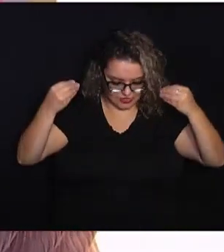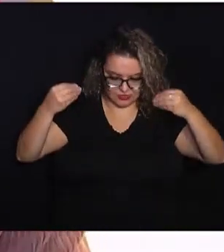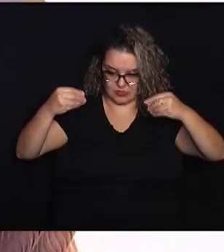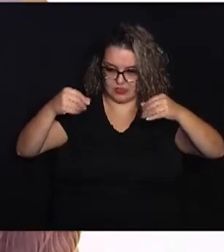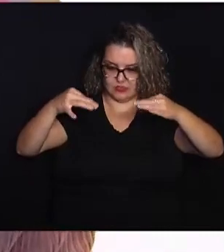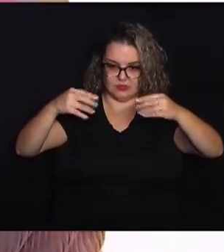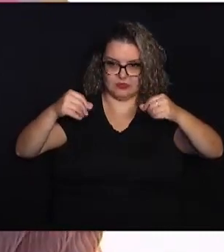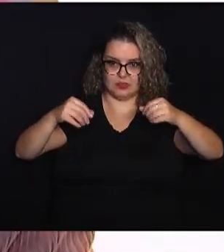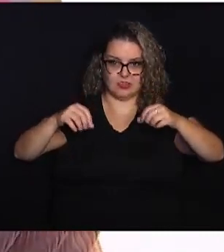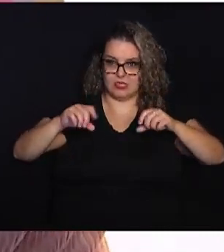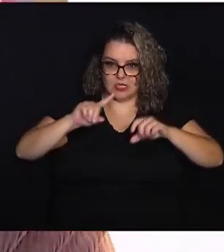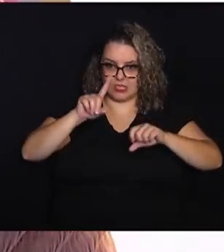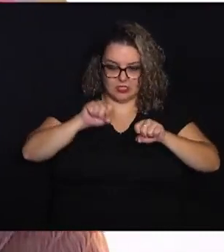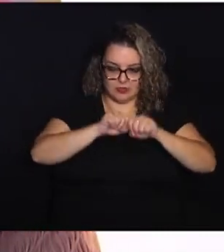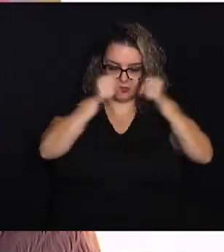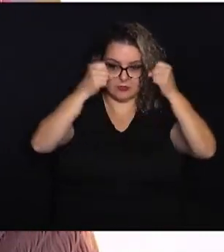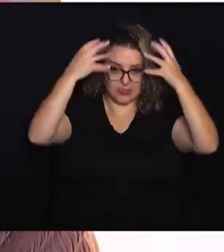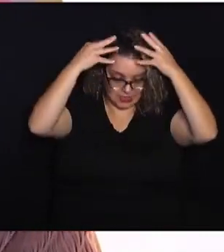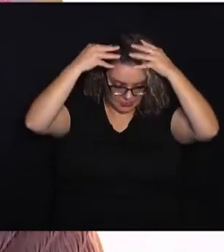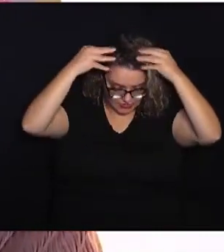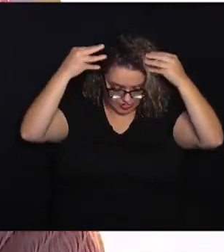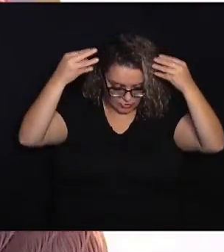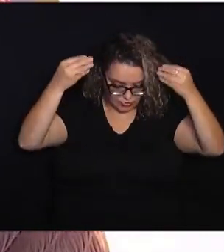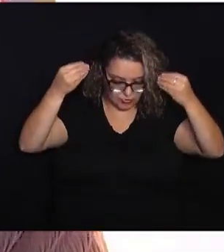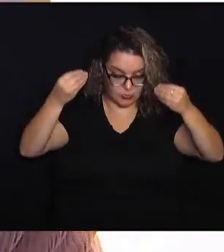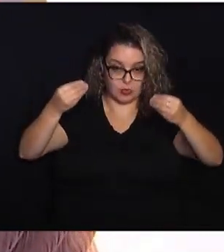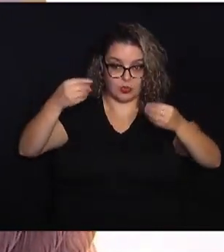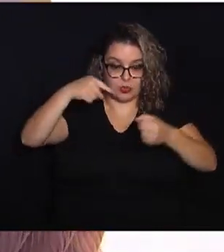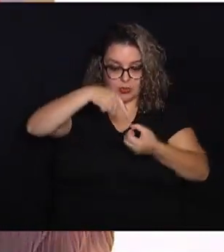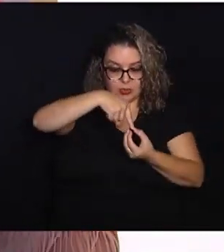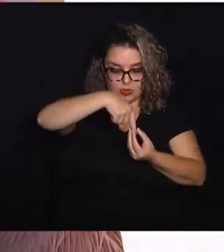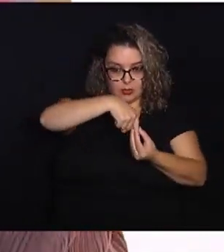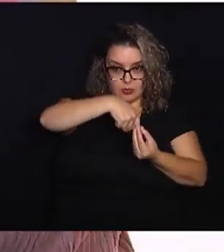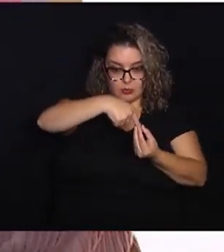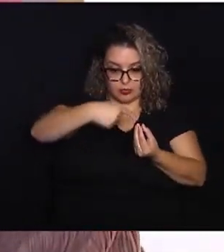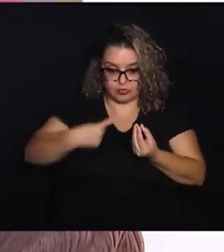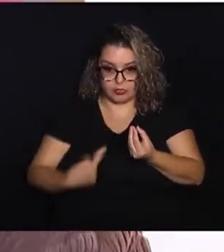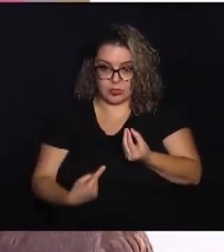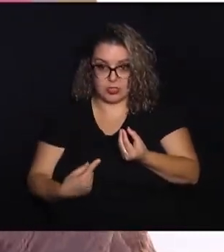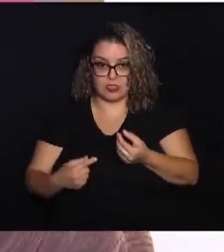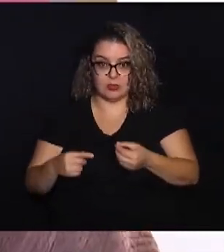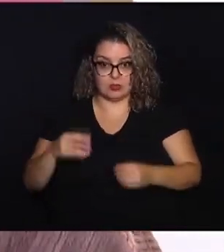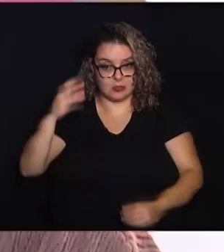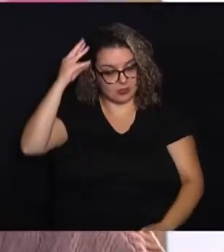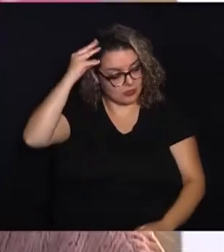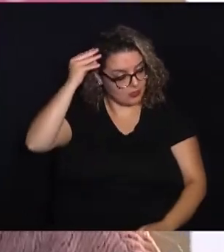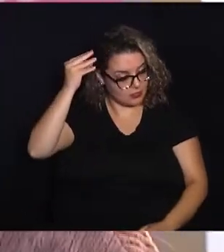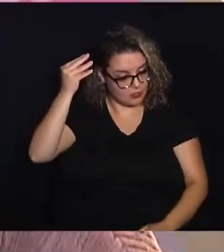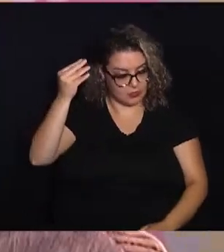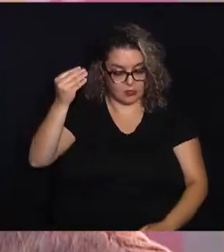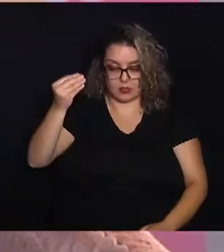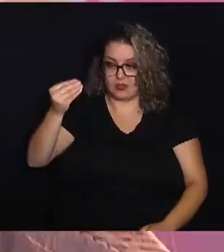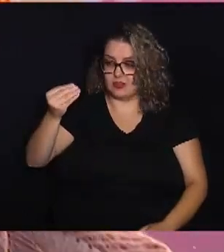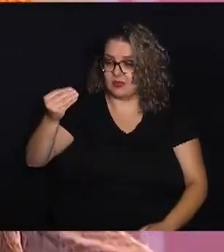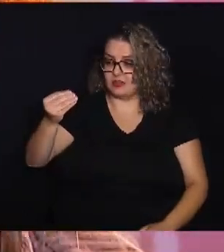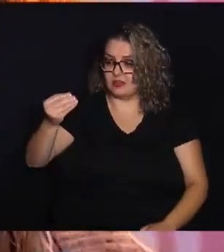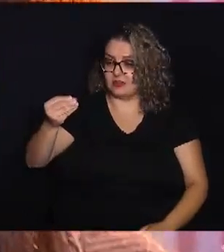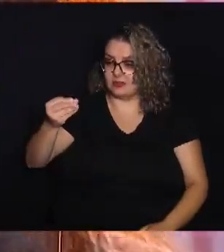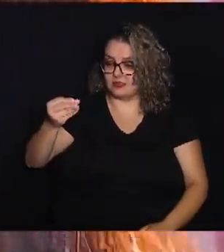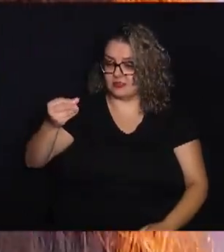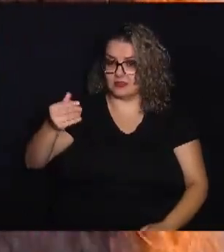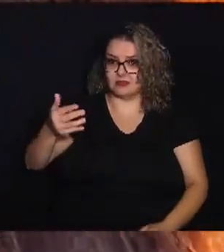Não quebrou, ele caiu inteiro mesmo, da raiz até a ponta. Você fazia assim, ele saía na sua mão inteiro.